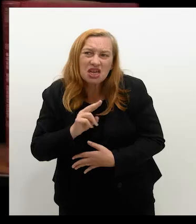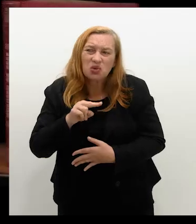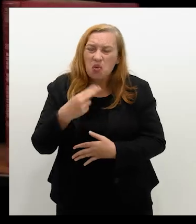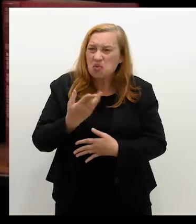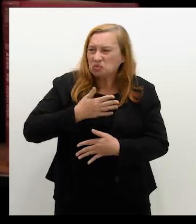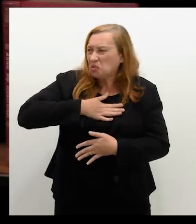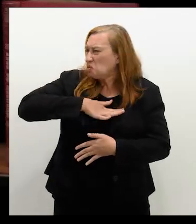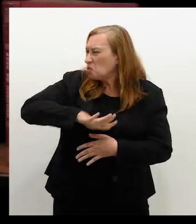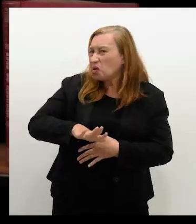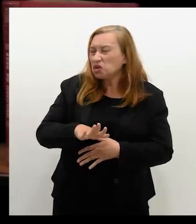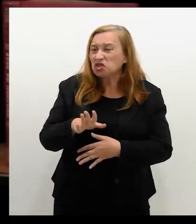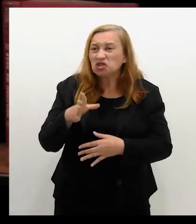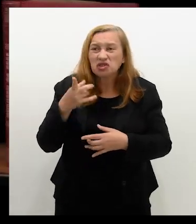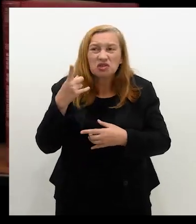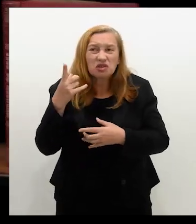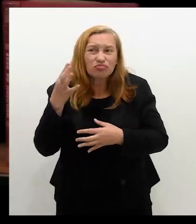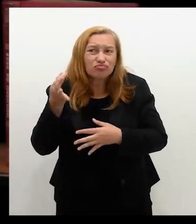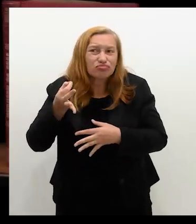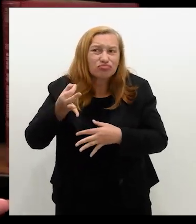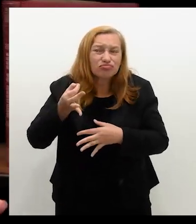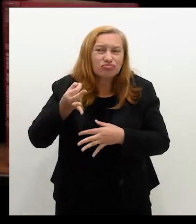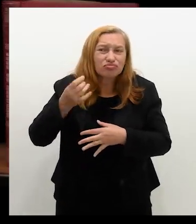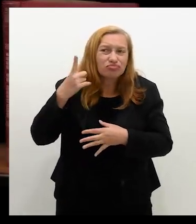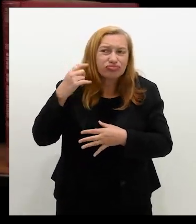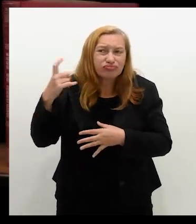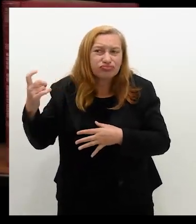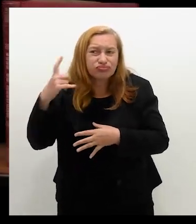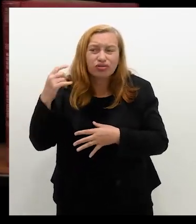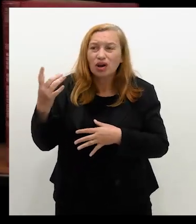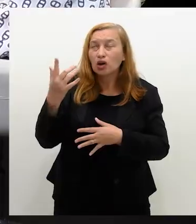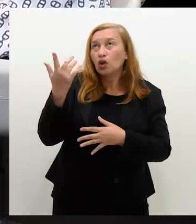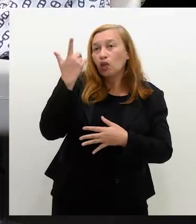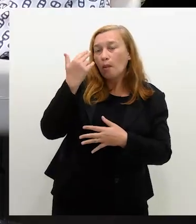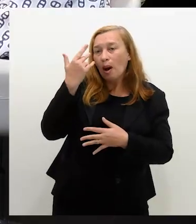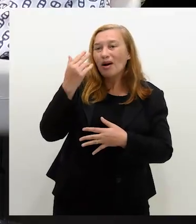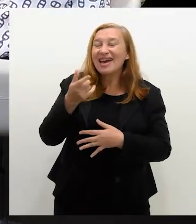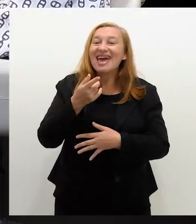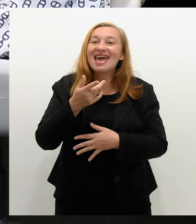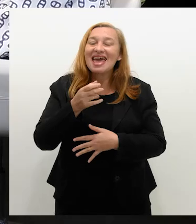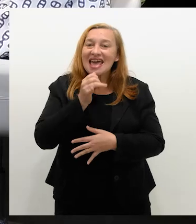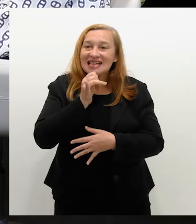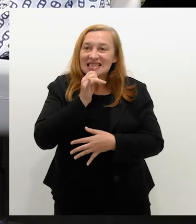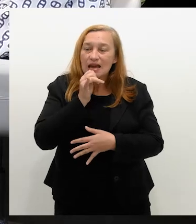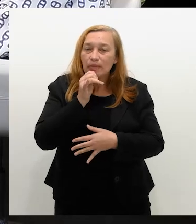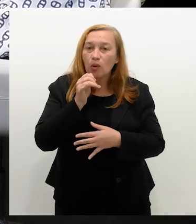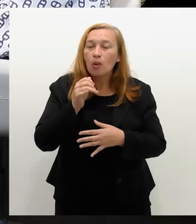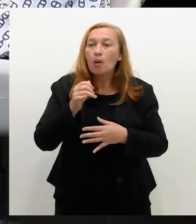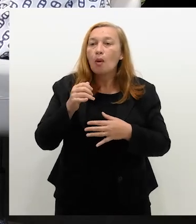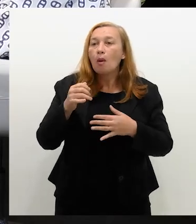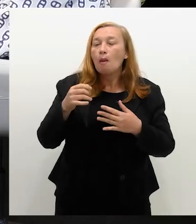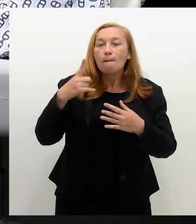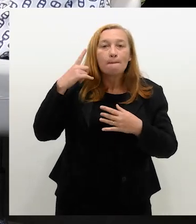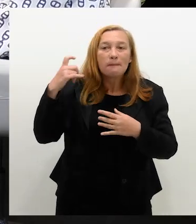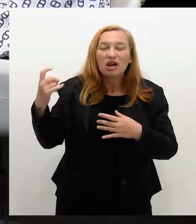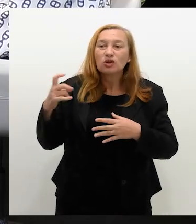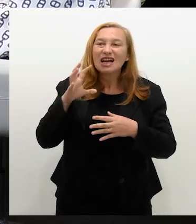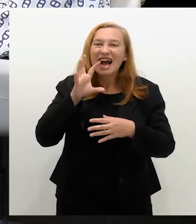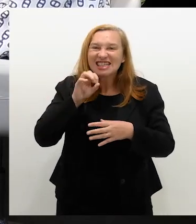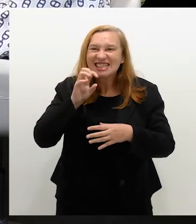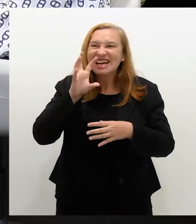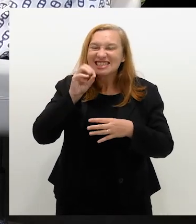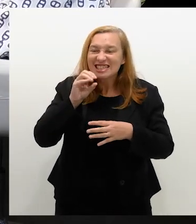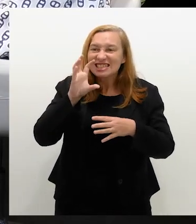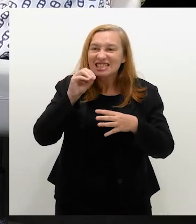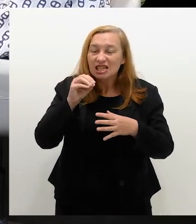ou até nojo com alguns barulhos muito normais. Por exemplo, barulho de mastigação. Tem gente que se sente com pânico com barulho de